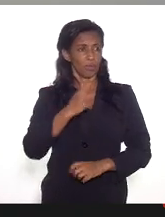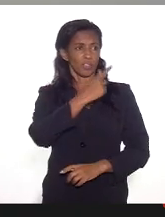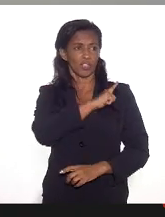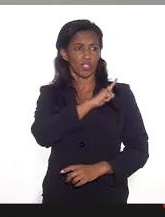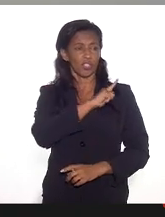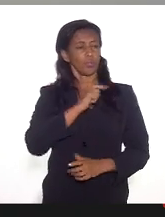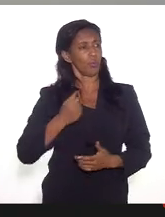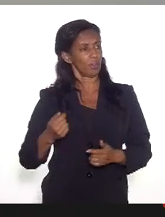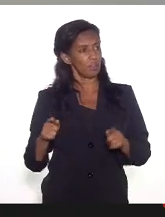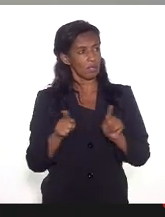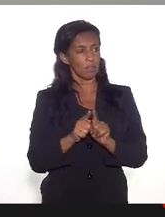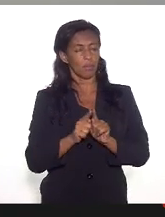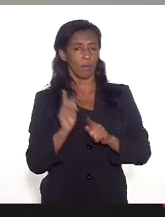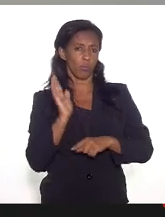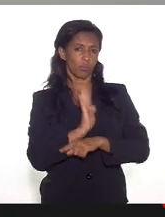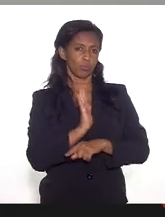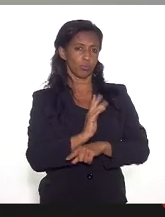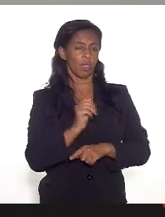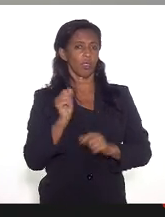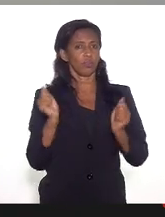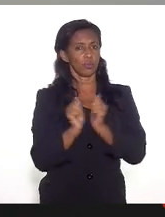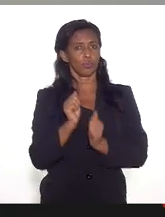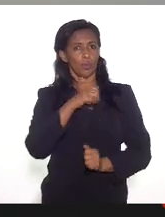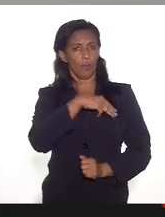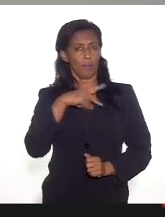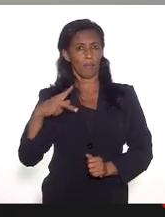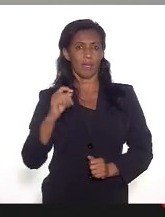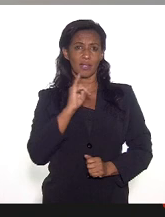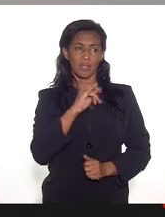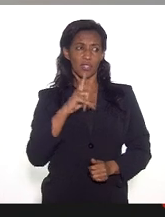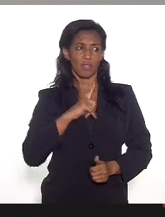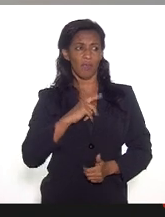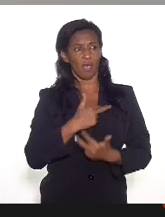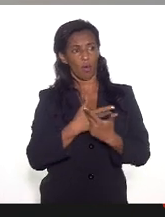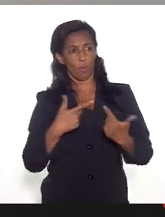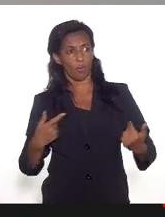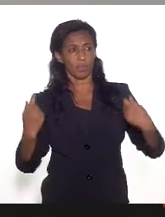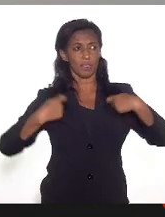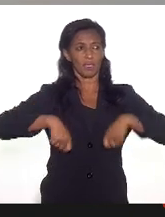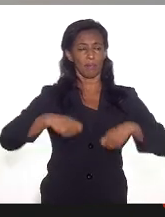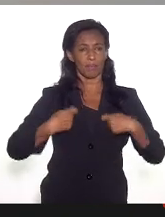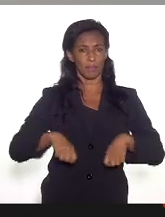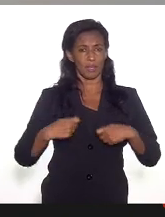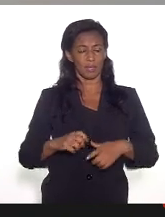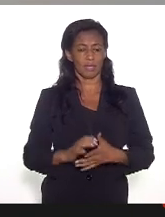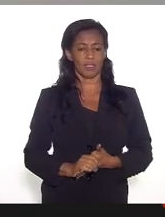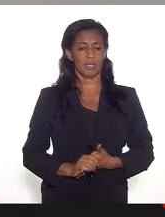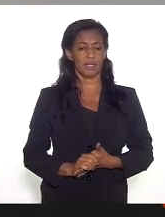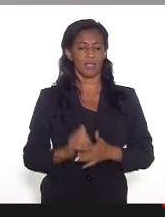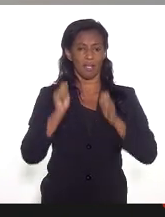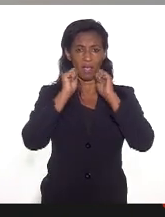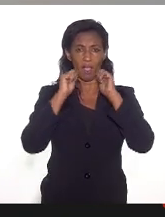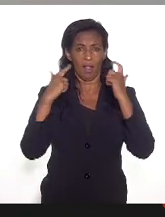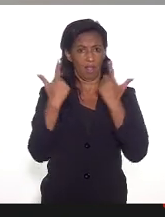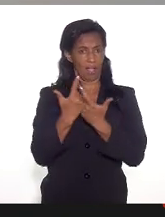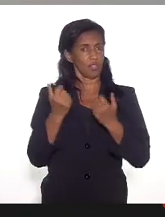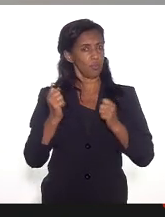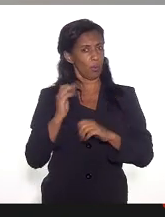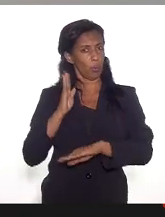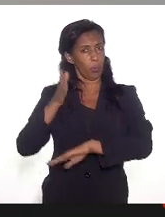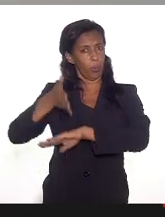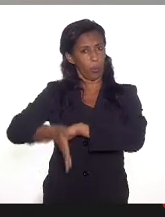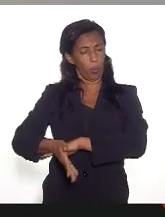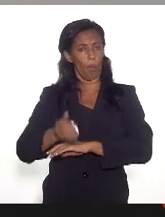fazer interlocuções com o Ministério Público, caso haja alguma pendência que precise de elucidação, e a Assembleia pode, deputada Célia,